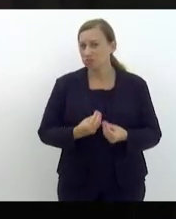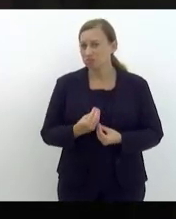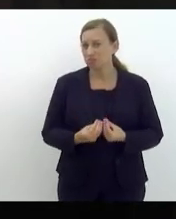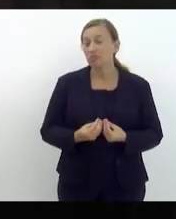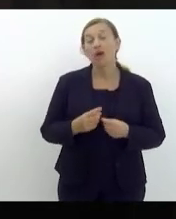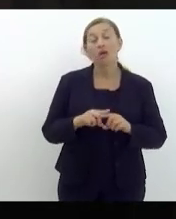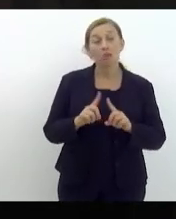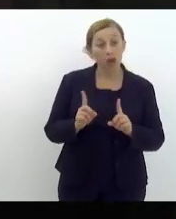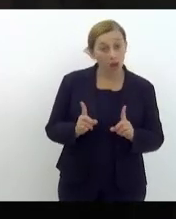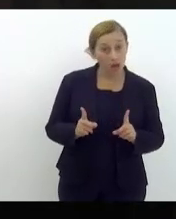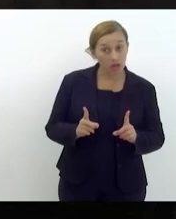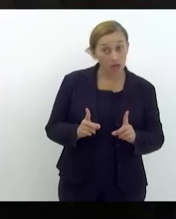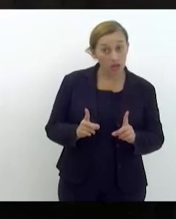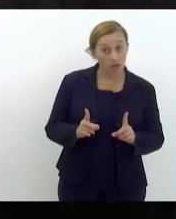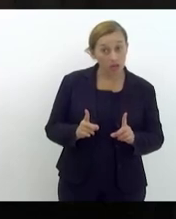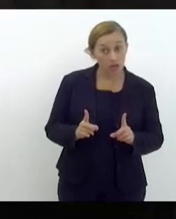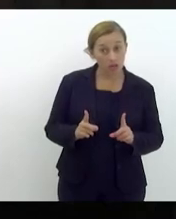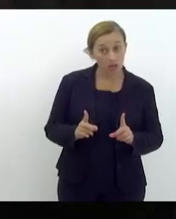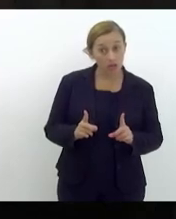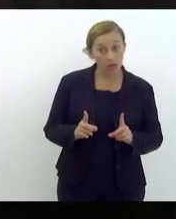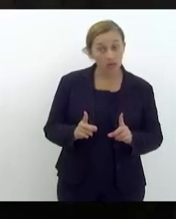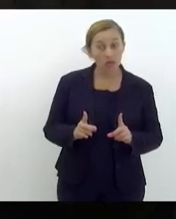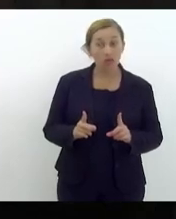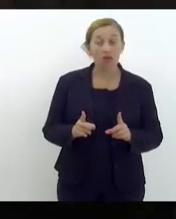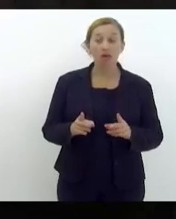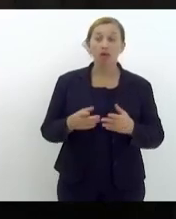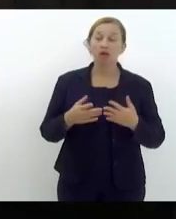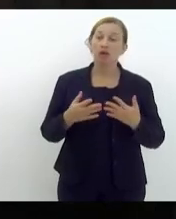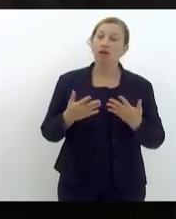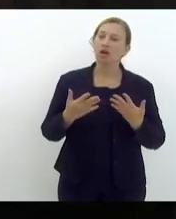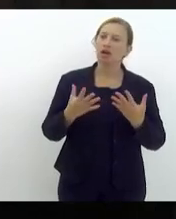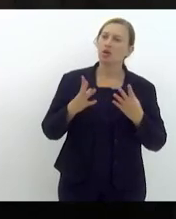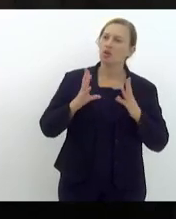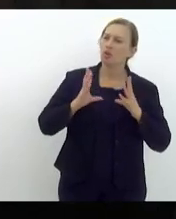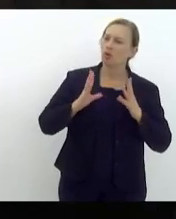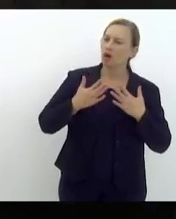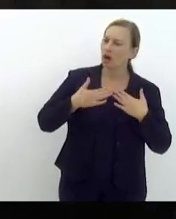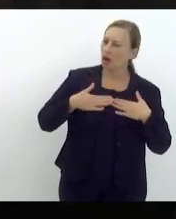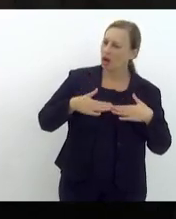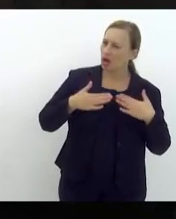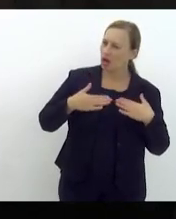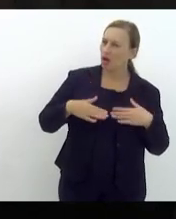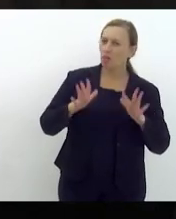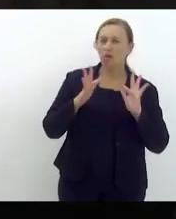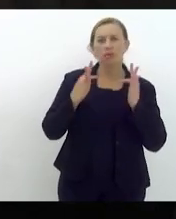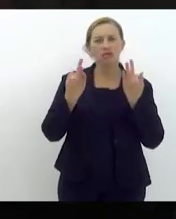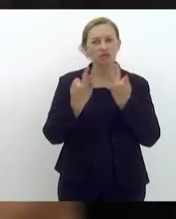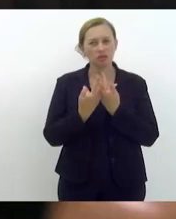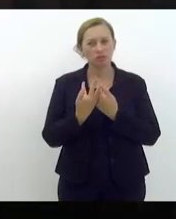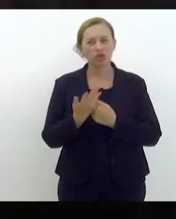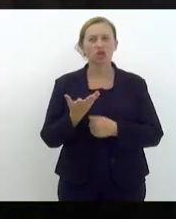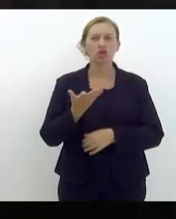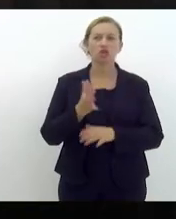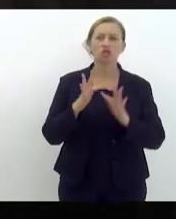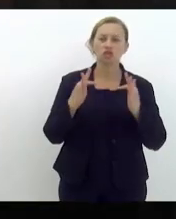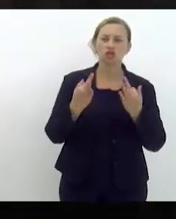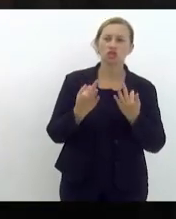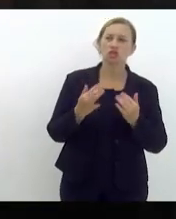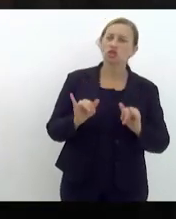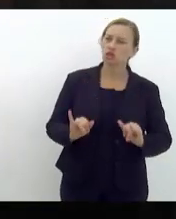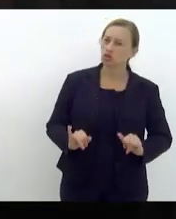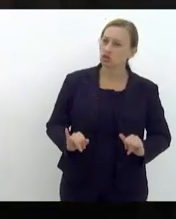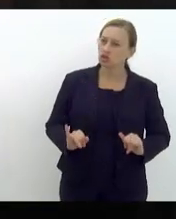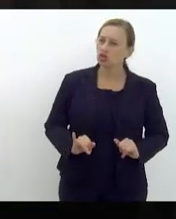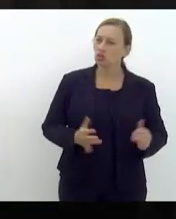mas para garantir o conforto as suas famílias a sua família e a família de jovens que morre violência